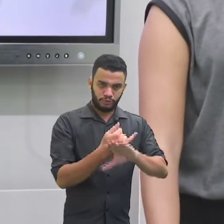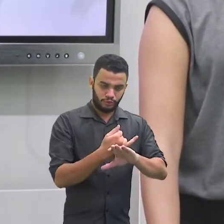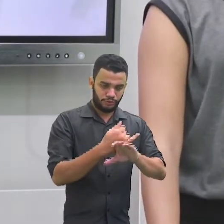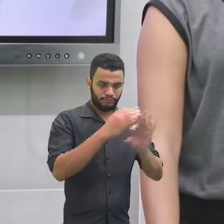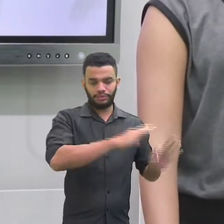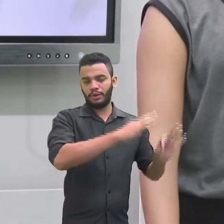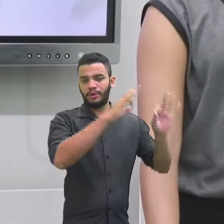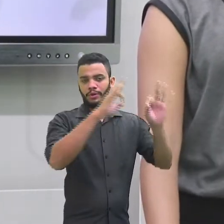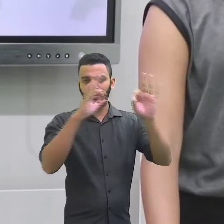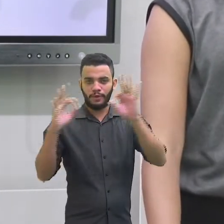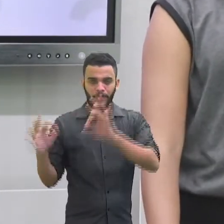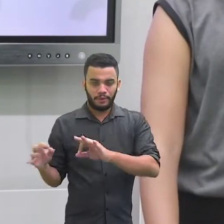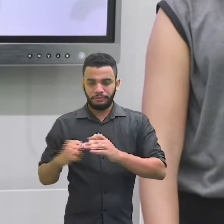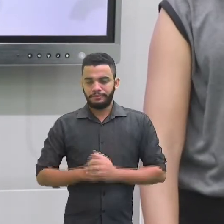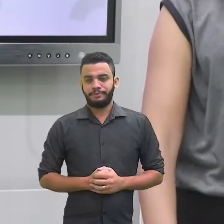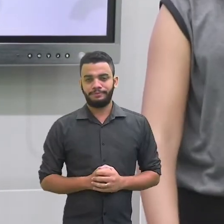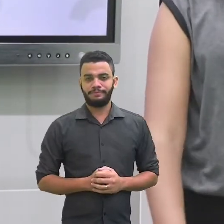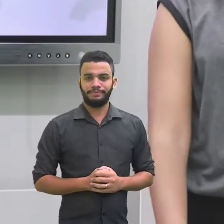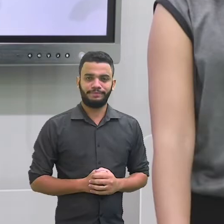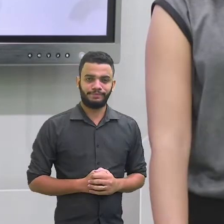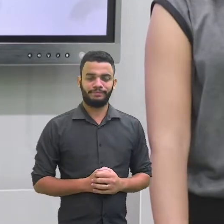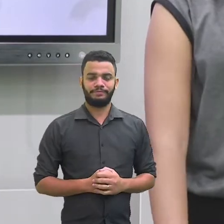É isso aí, vamos lá.